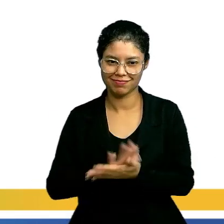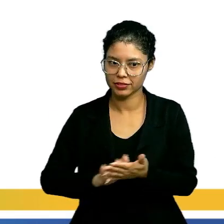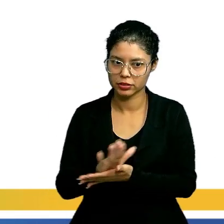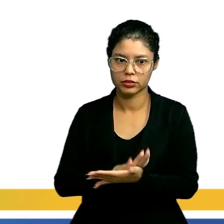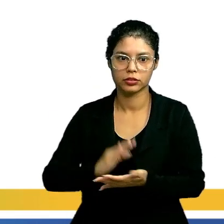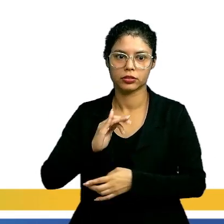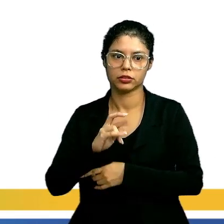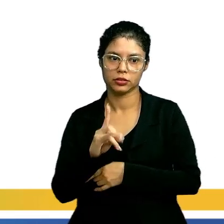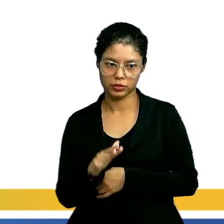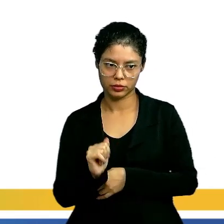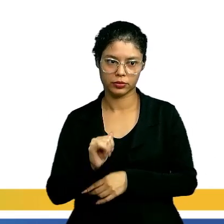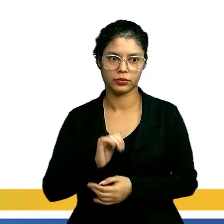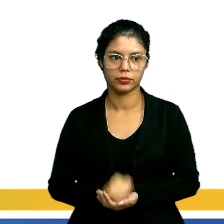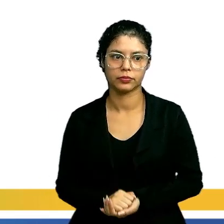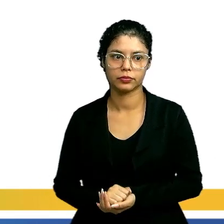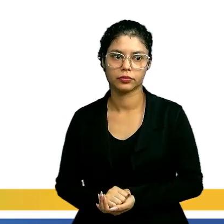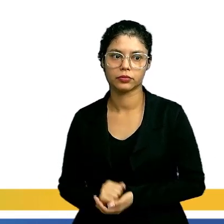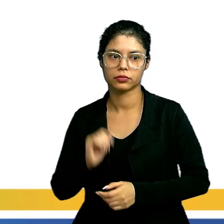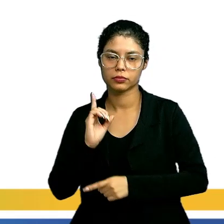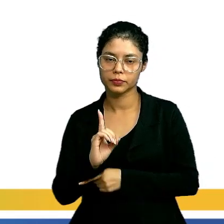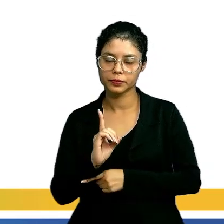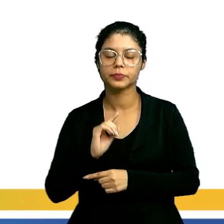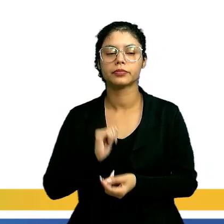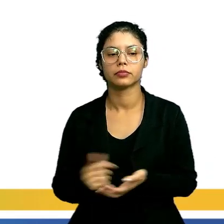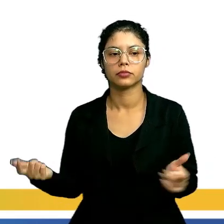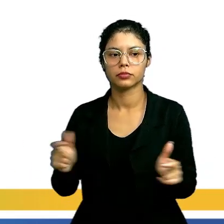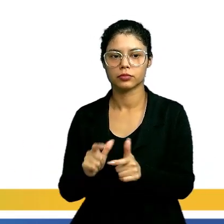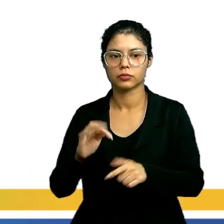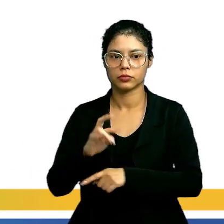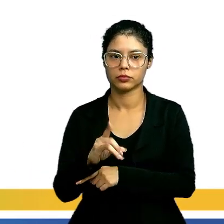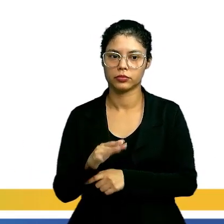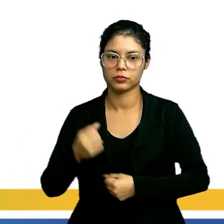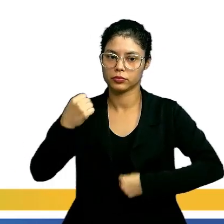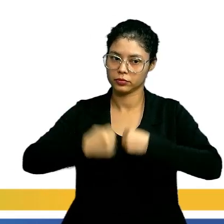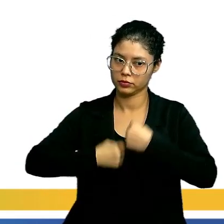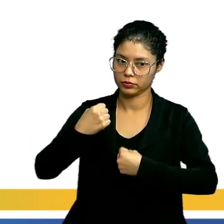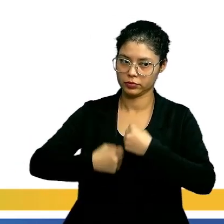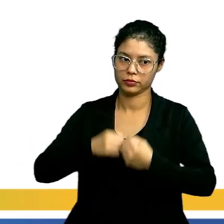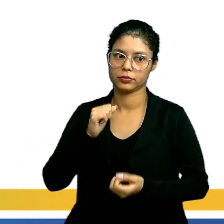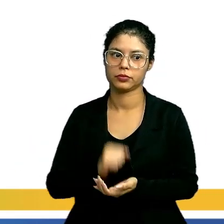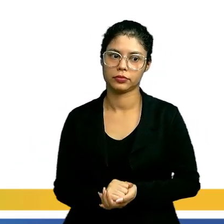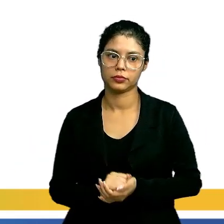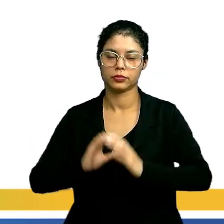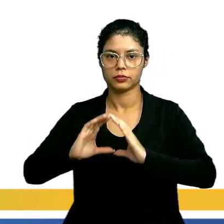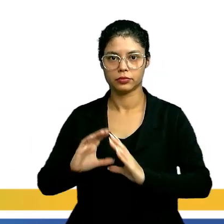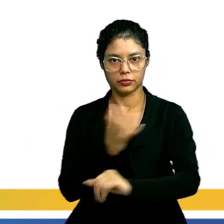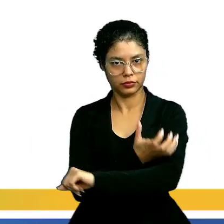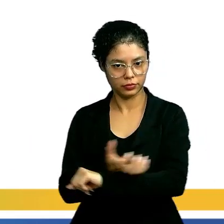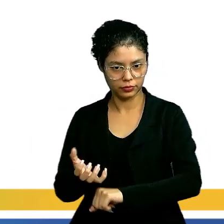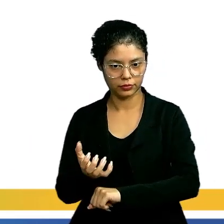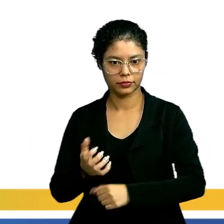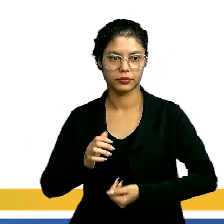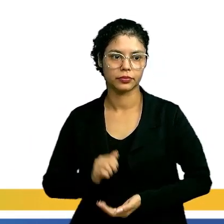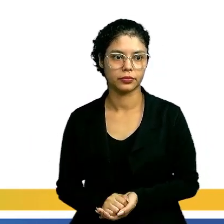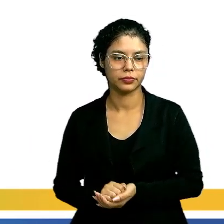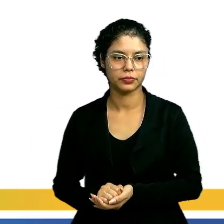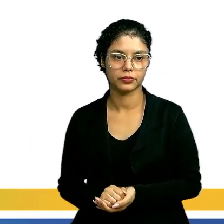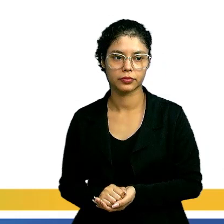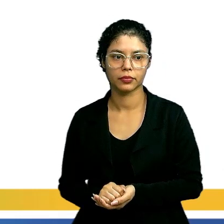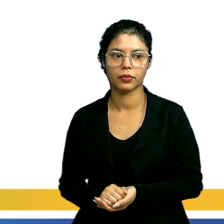em coeficiente de restituição. Letra D. A diminuição do coeficiente de atrito cinético entre a bola e a